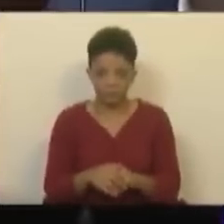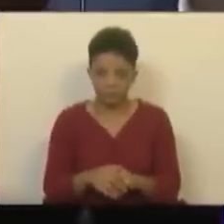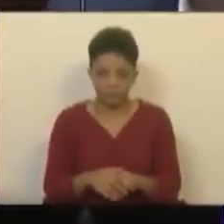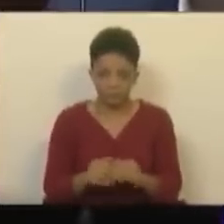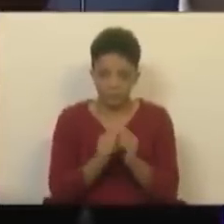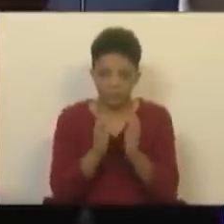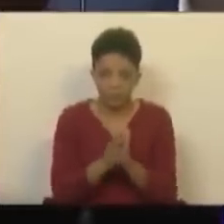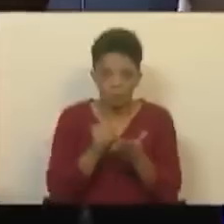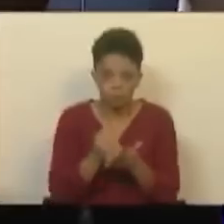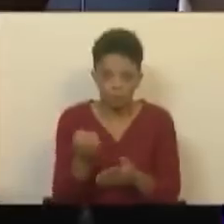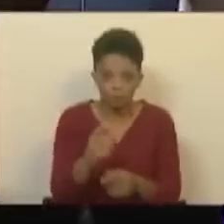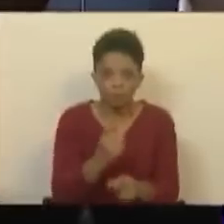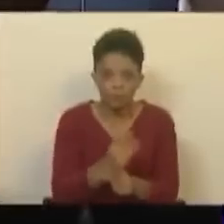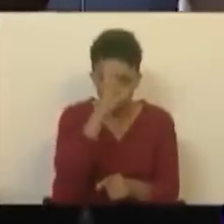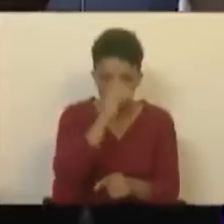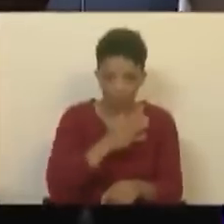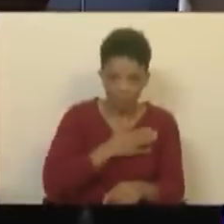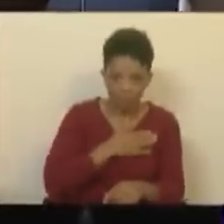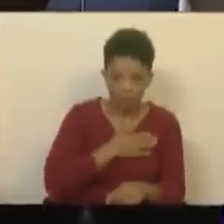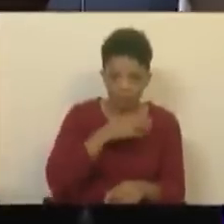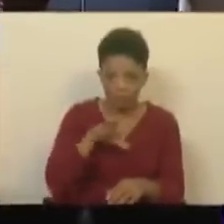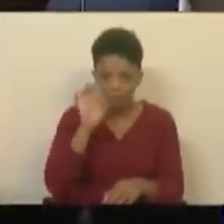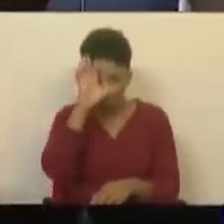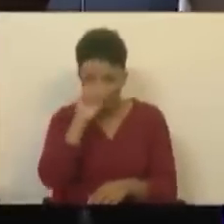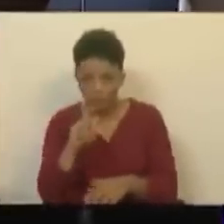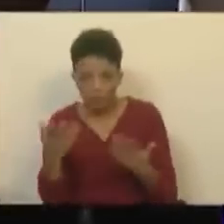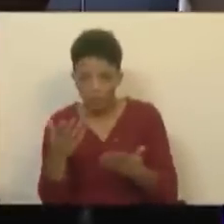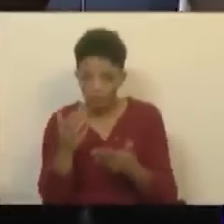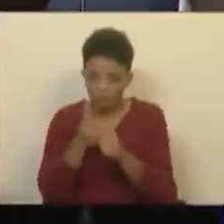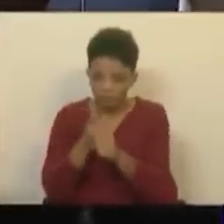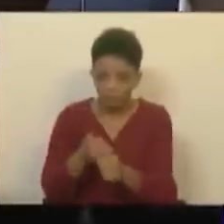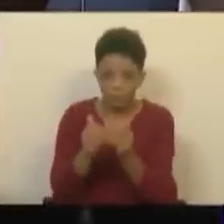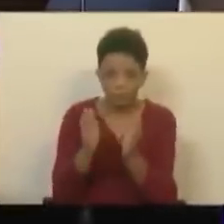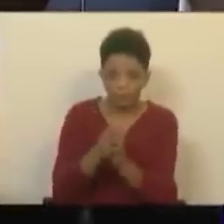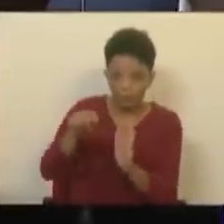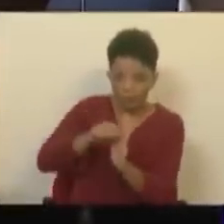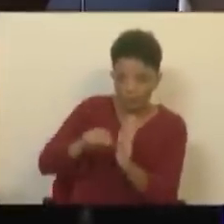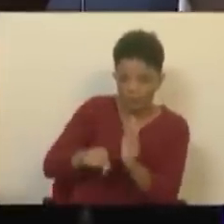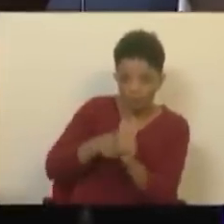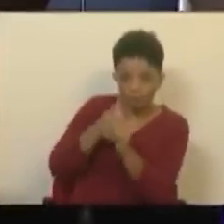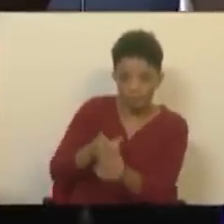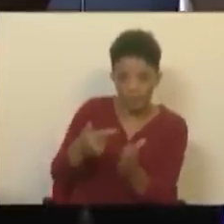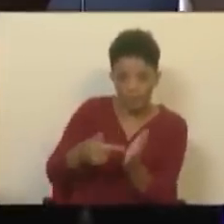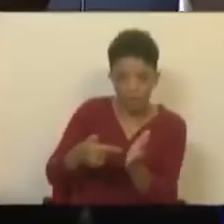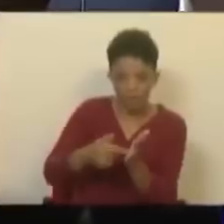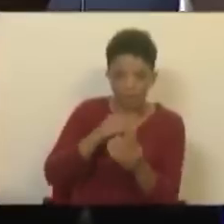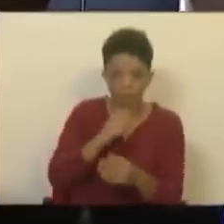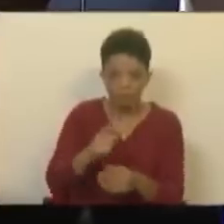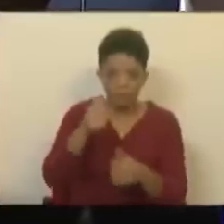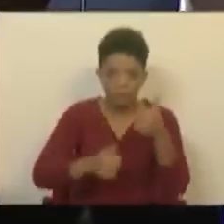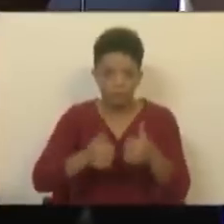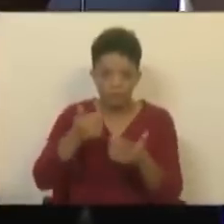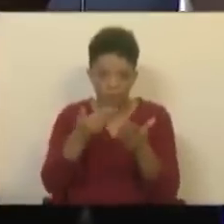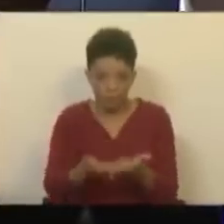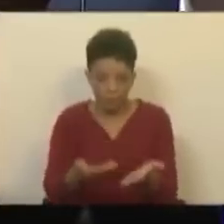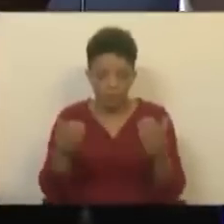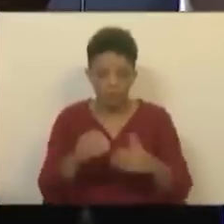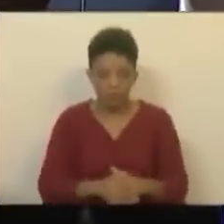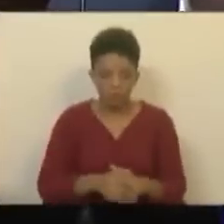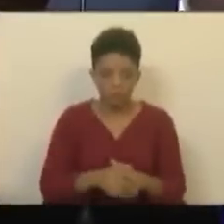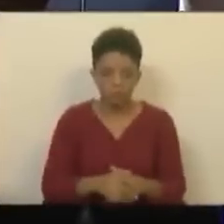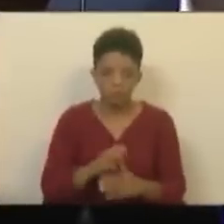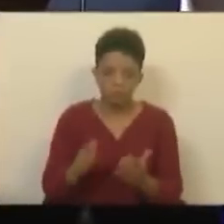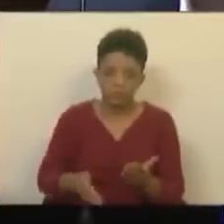que é que não poderão ser porque o governo não quer por opção do governo elas compreenderam todos aqueles critérios que não estavam dos serviços dos concursos aos quais